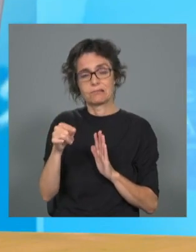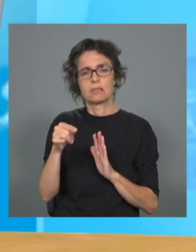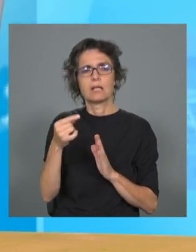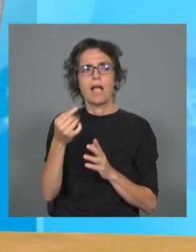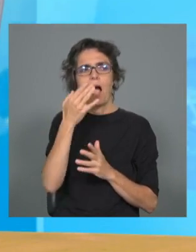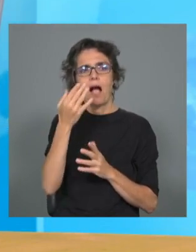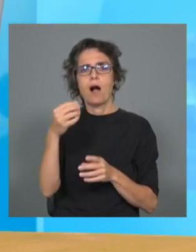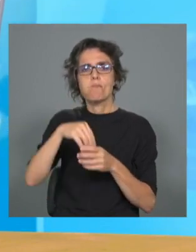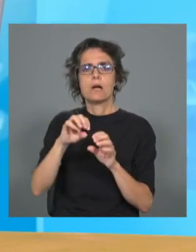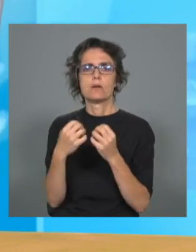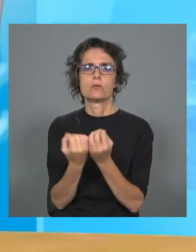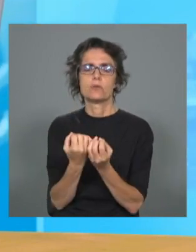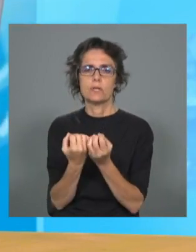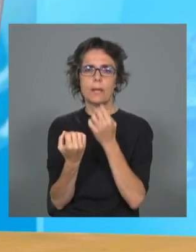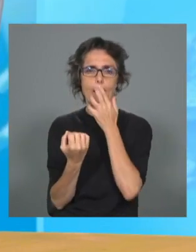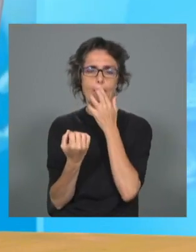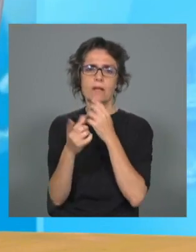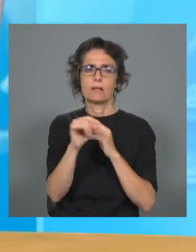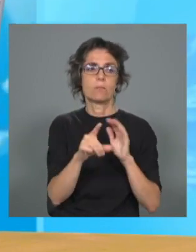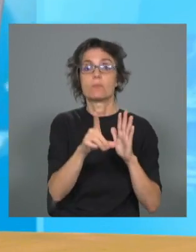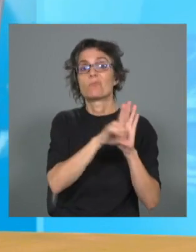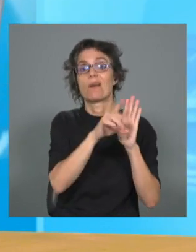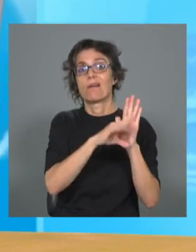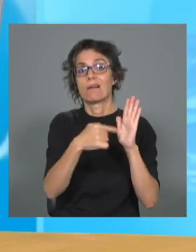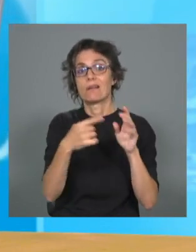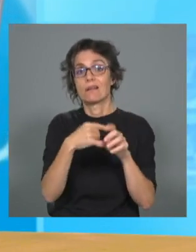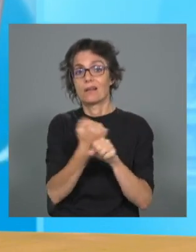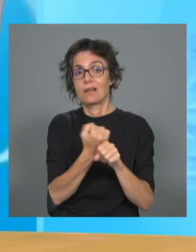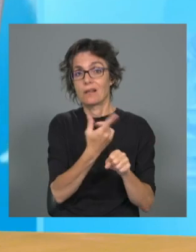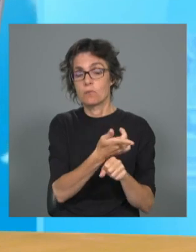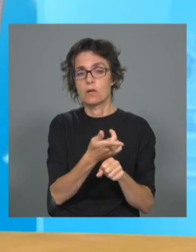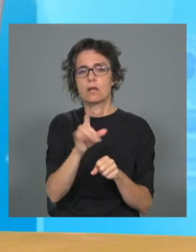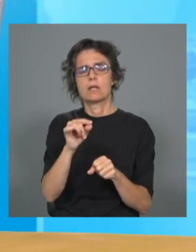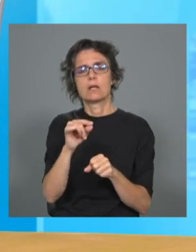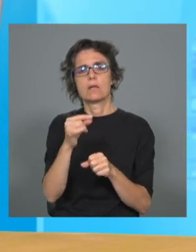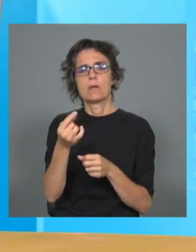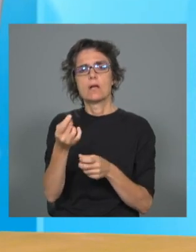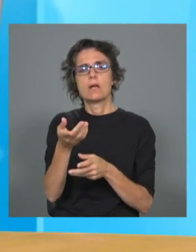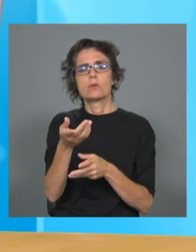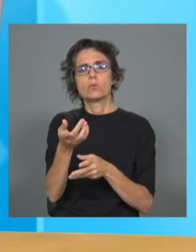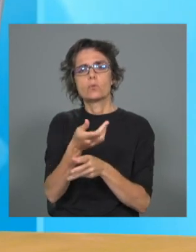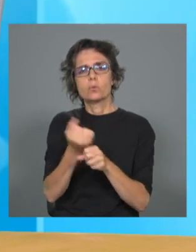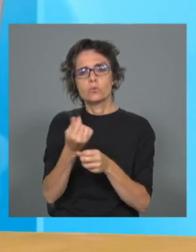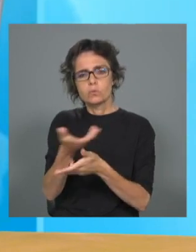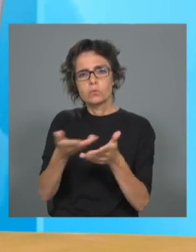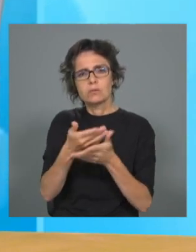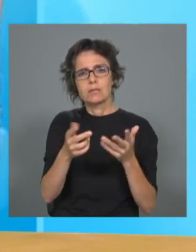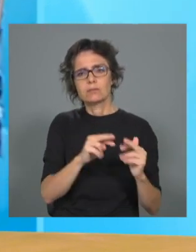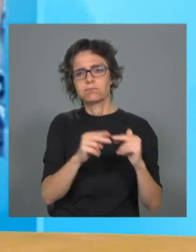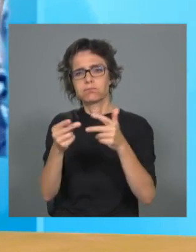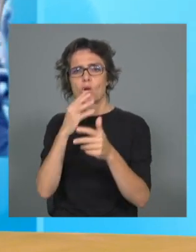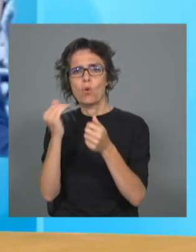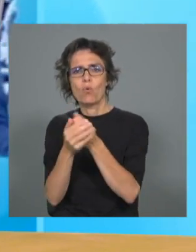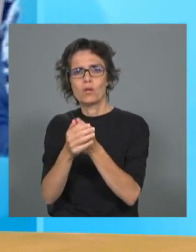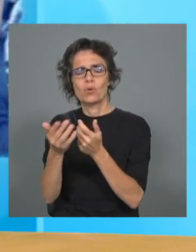socialmente, até do ponto de vista também da legislação laboral e do mercado de trabalho, que marca esta passagem, não deve ser,